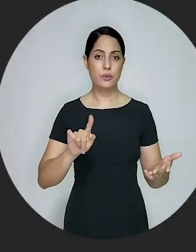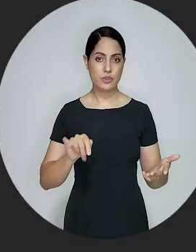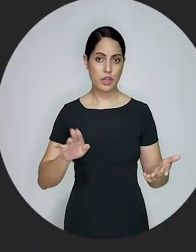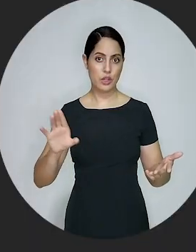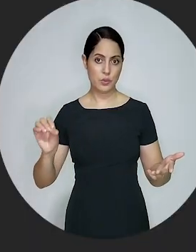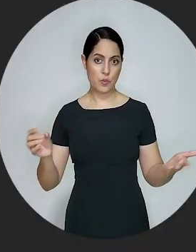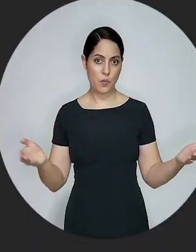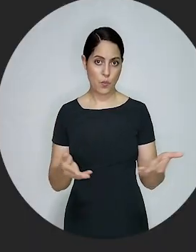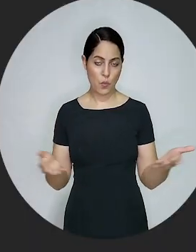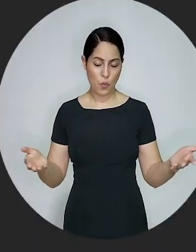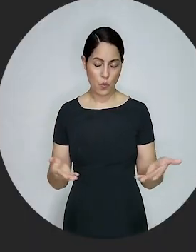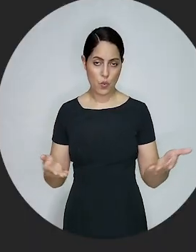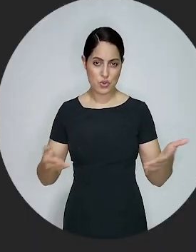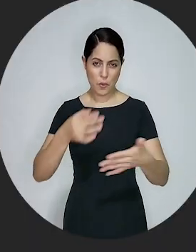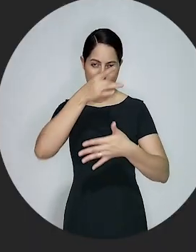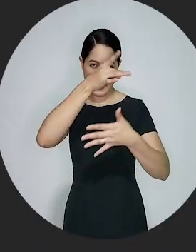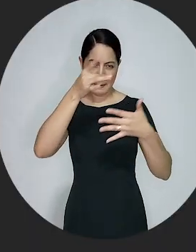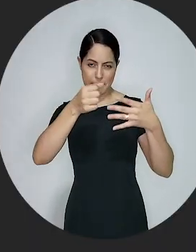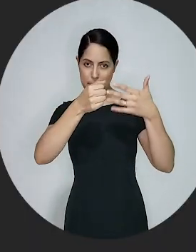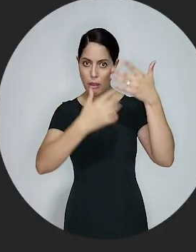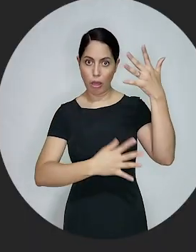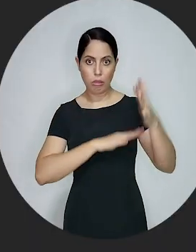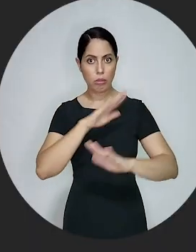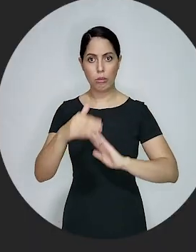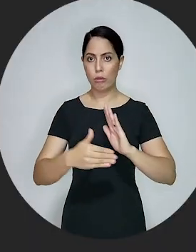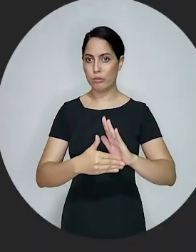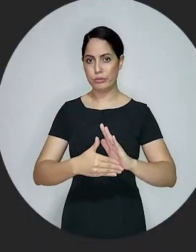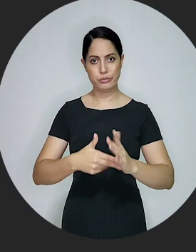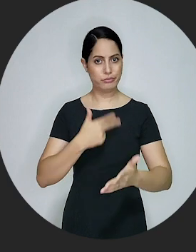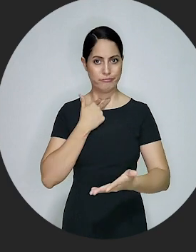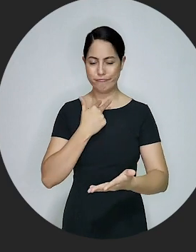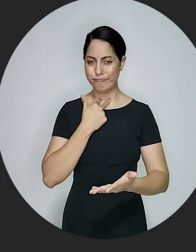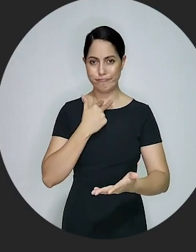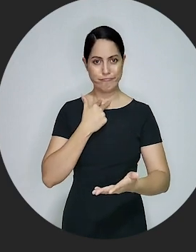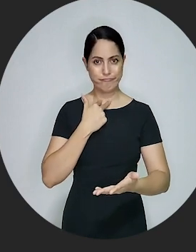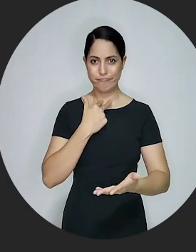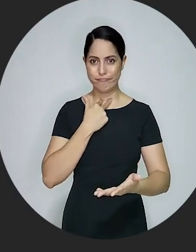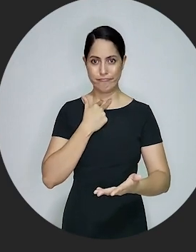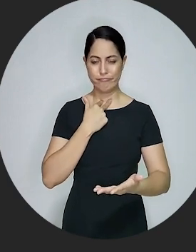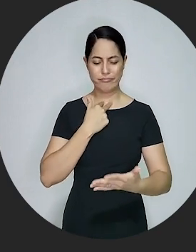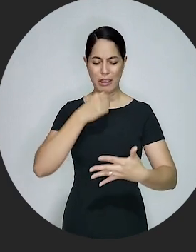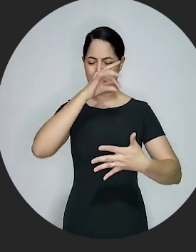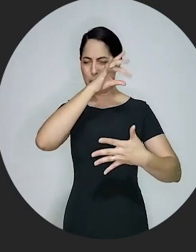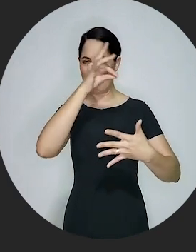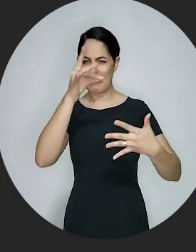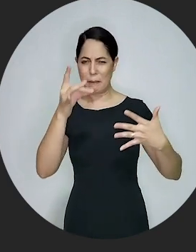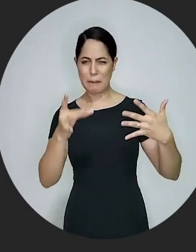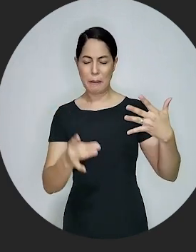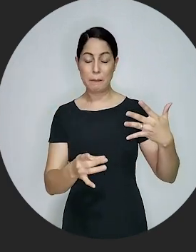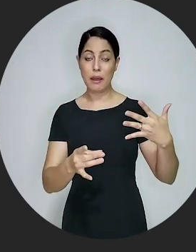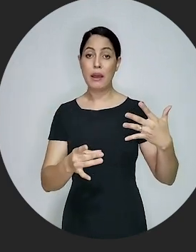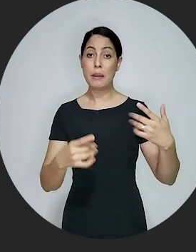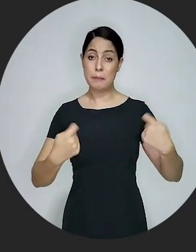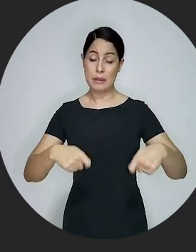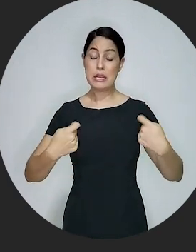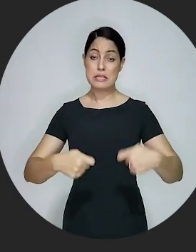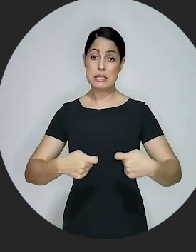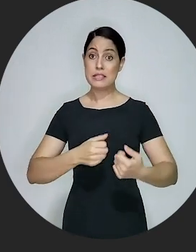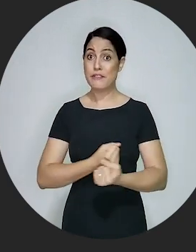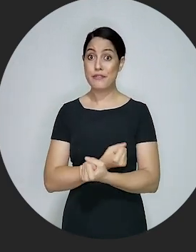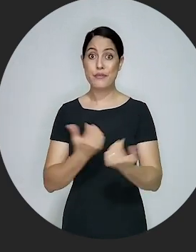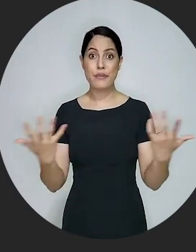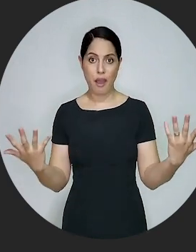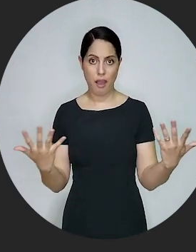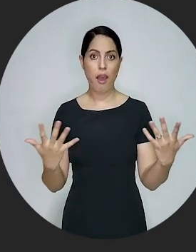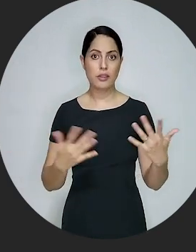é exatamente aqui, não posso tratar todas as matérias, daria vários seminários ou vários webinars